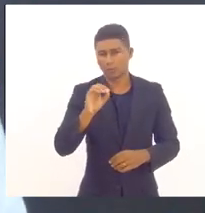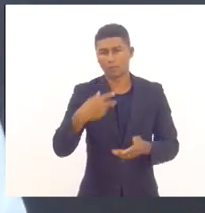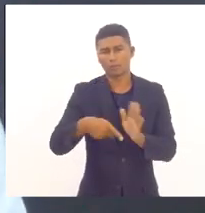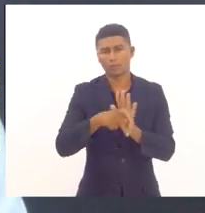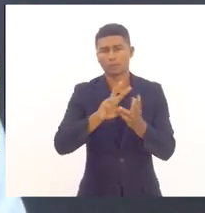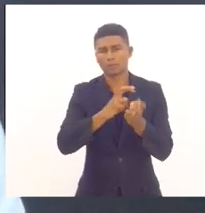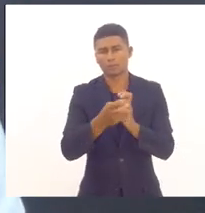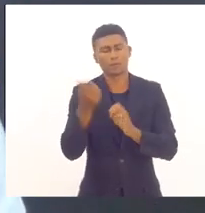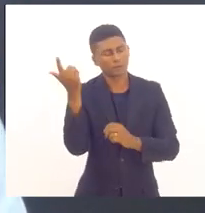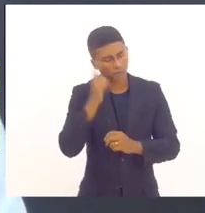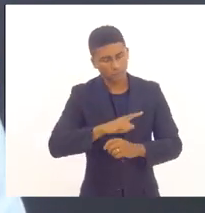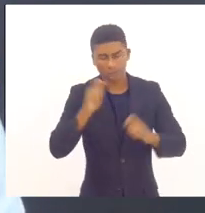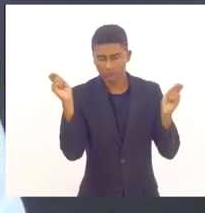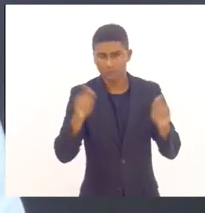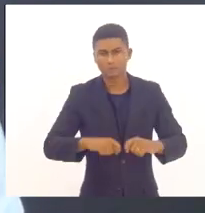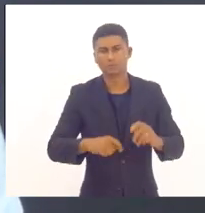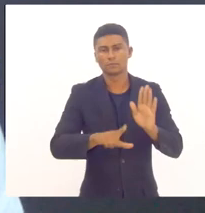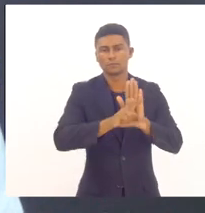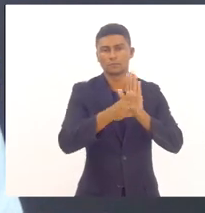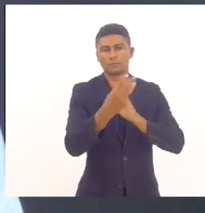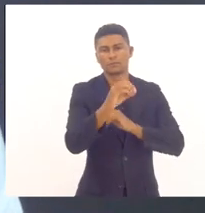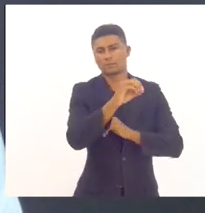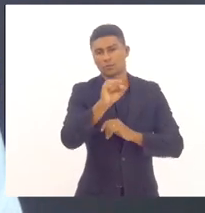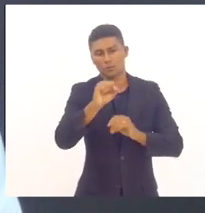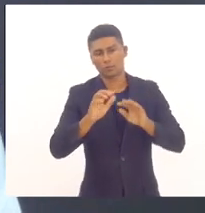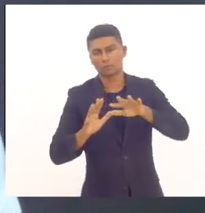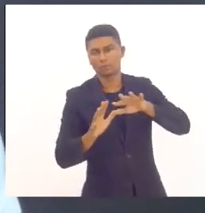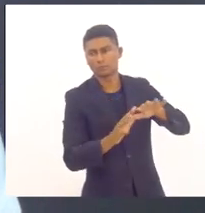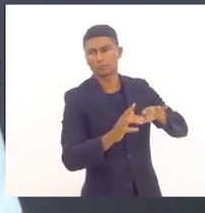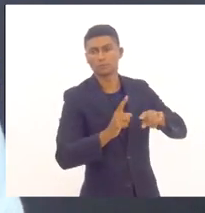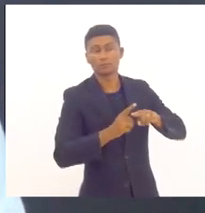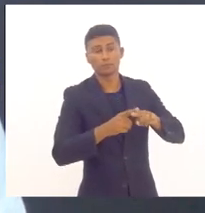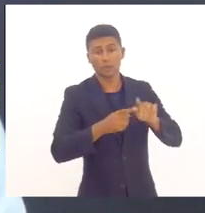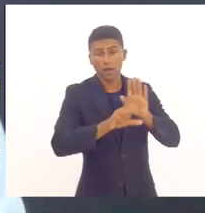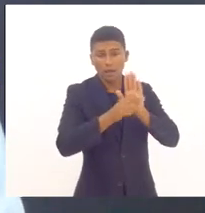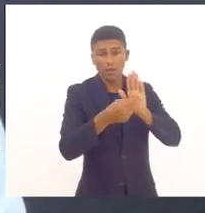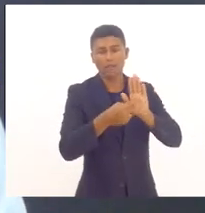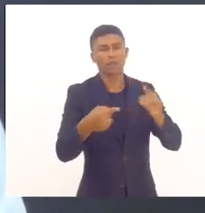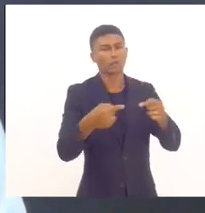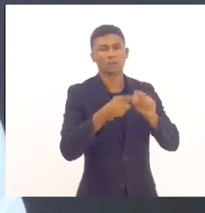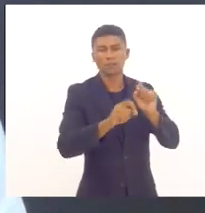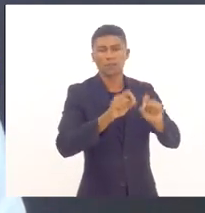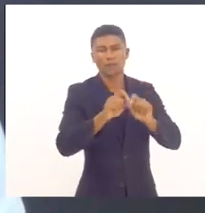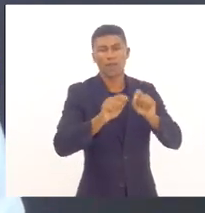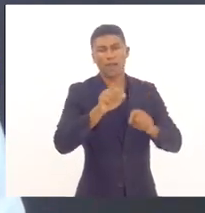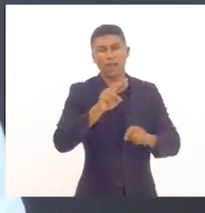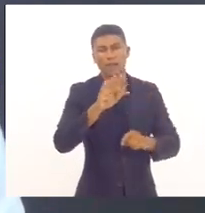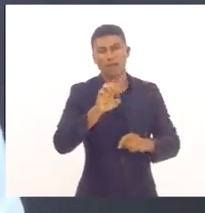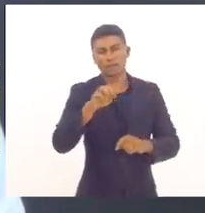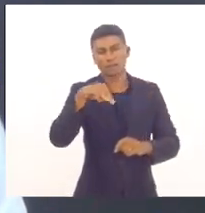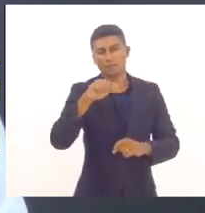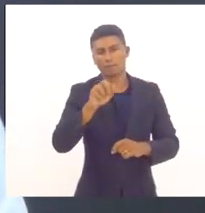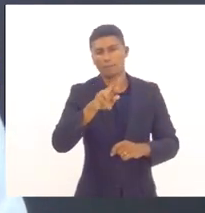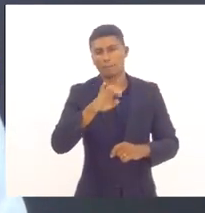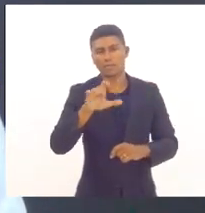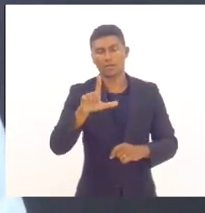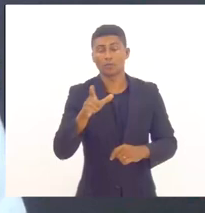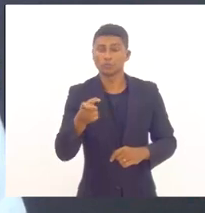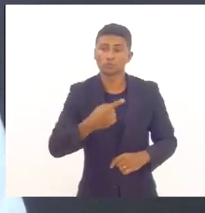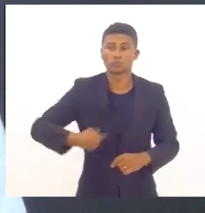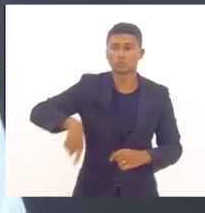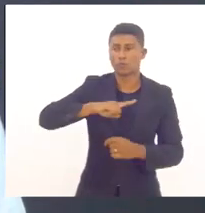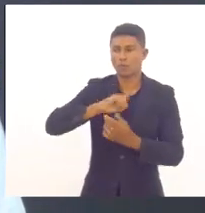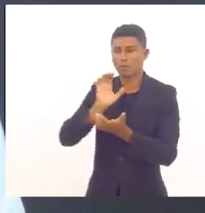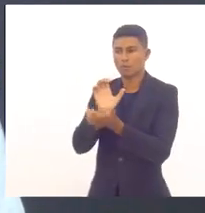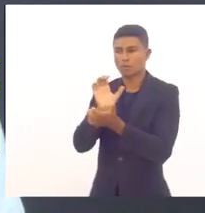Lei 3008. Que a Lei 3008 fala das artes marciais, tá? E nós, federação, não temos